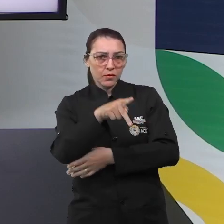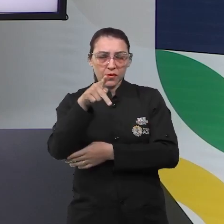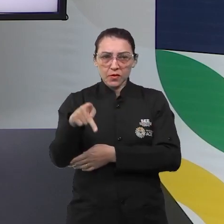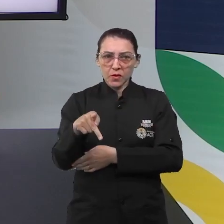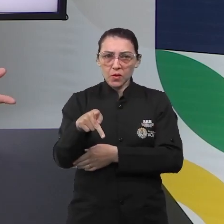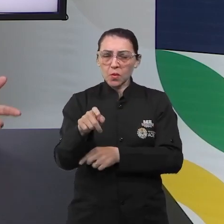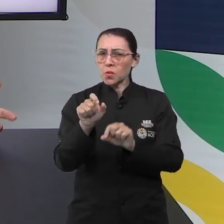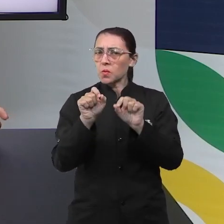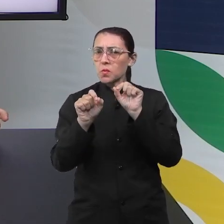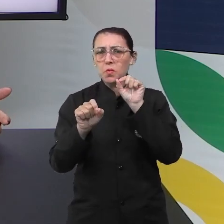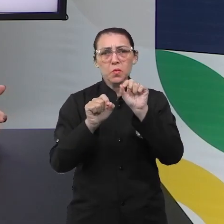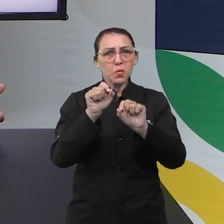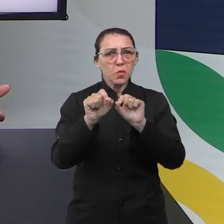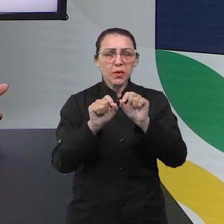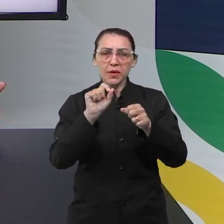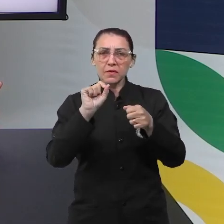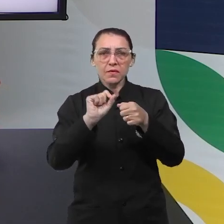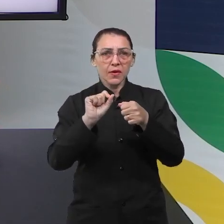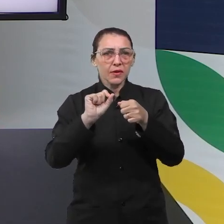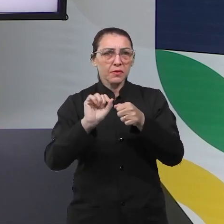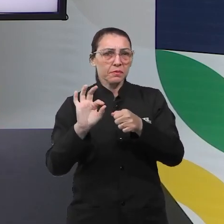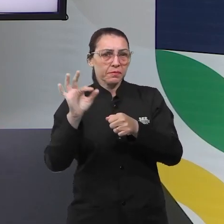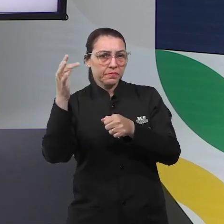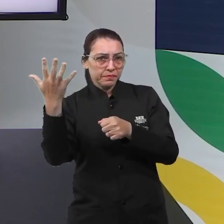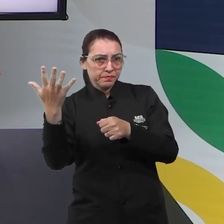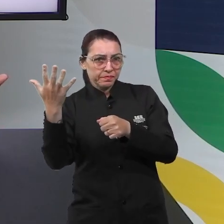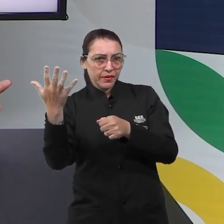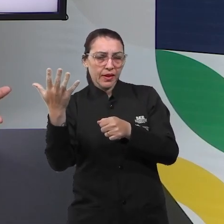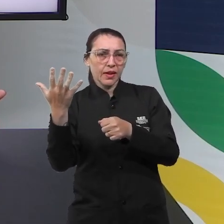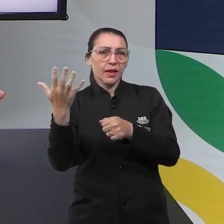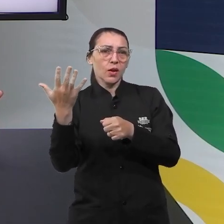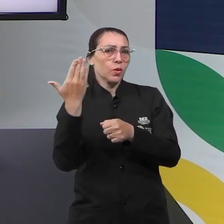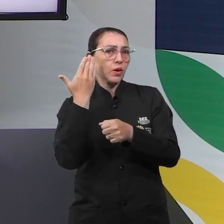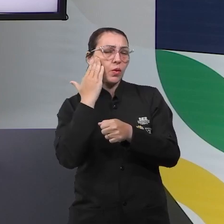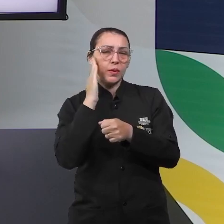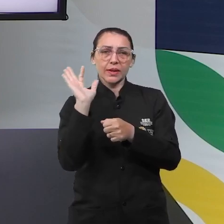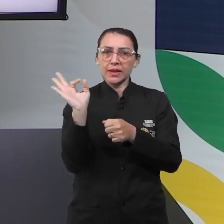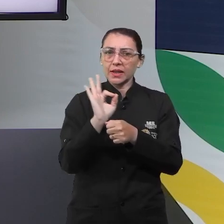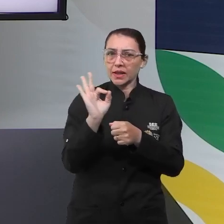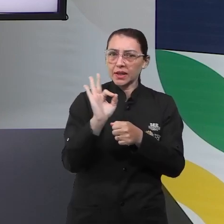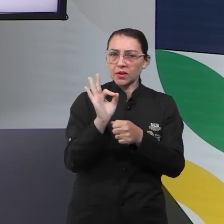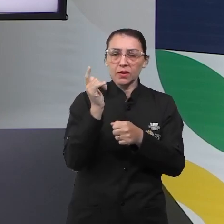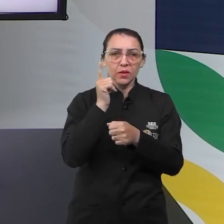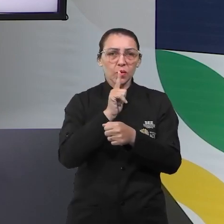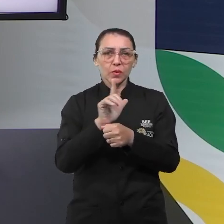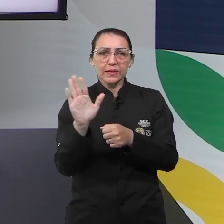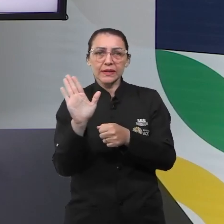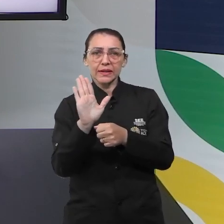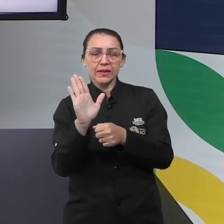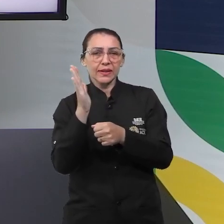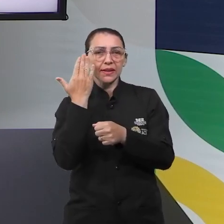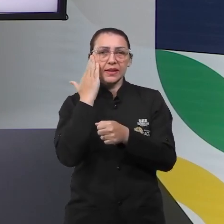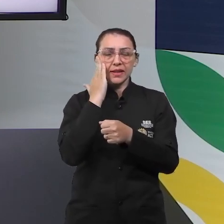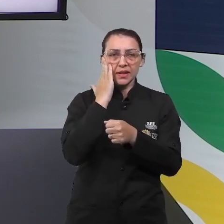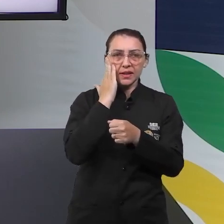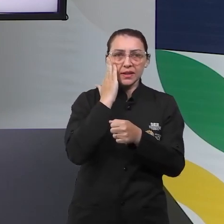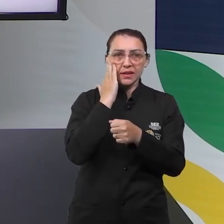mas o que fazer nessas situações que eu não compreendo algo, que eu não consigo interpretar